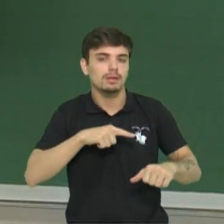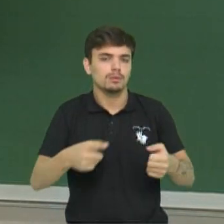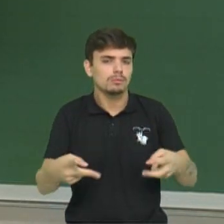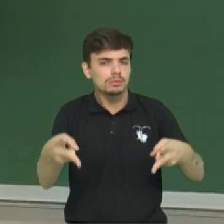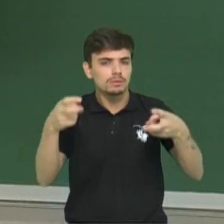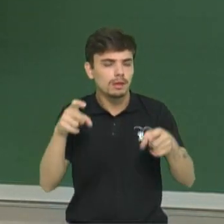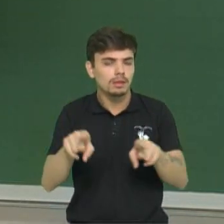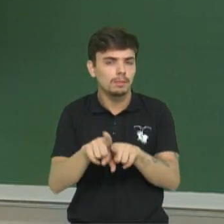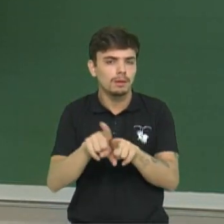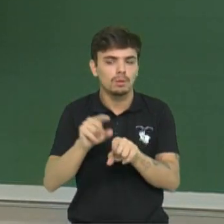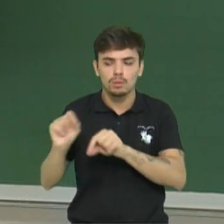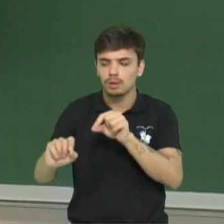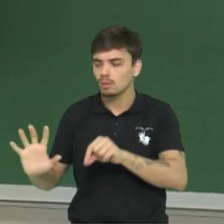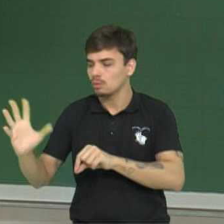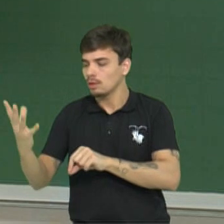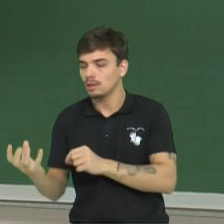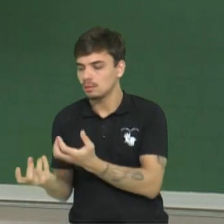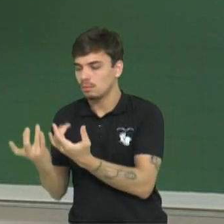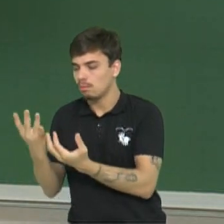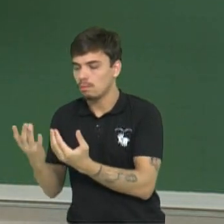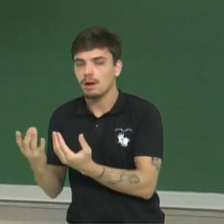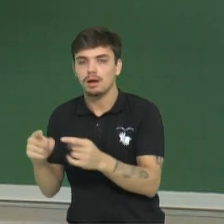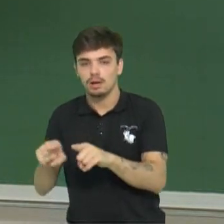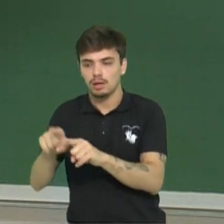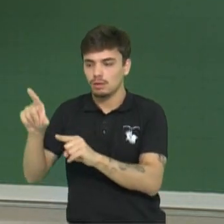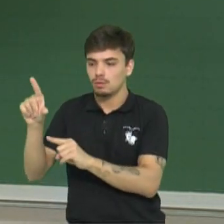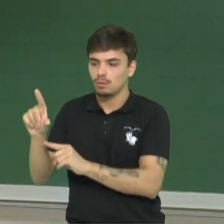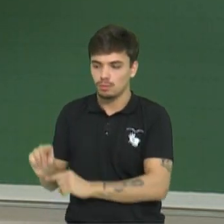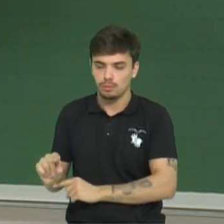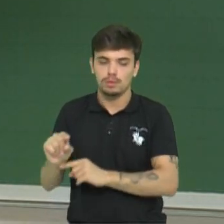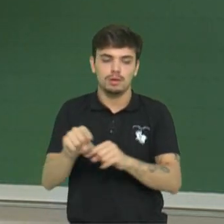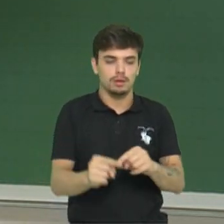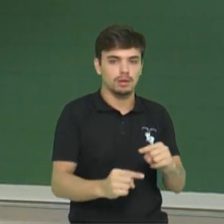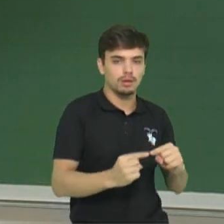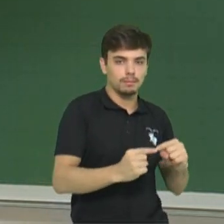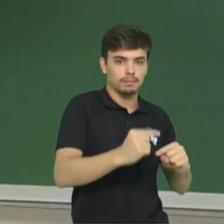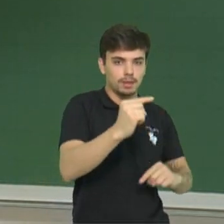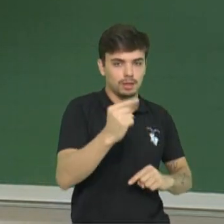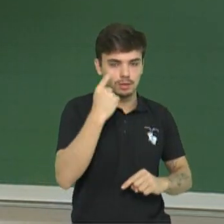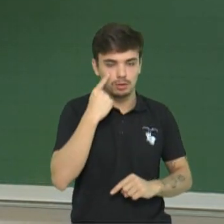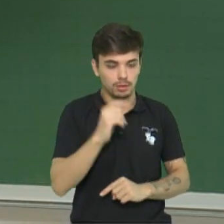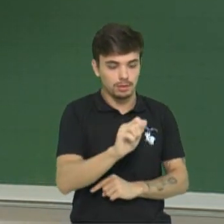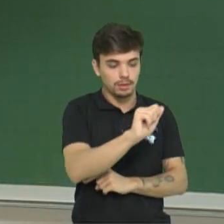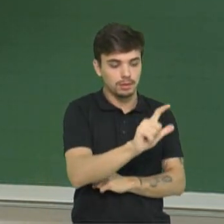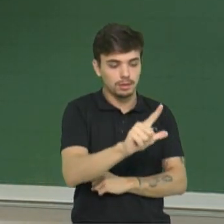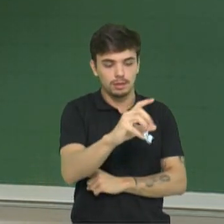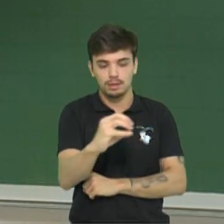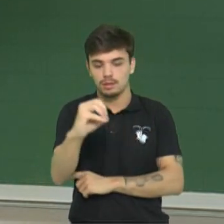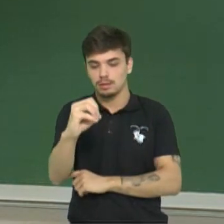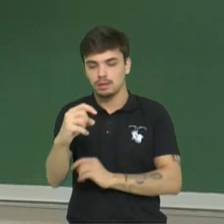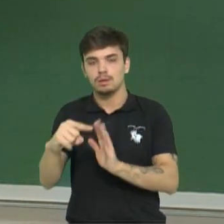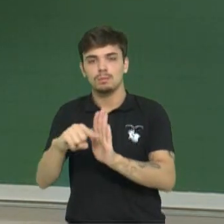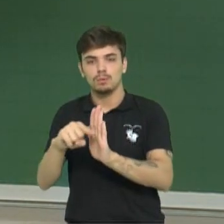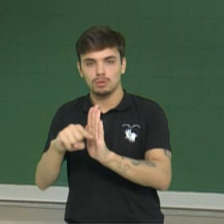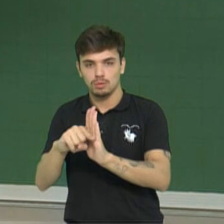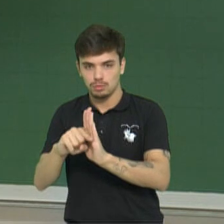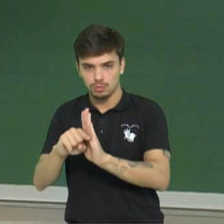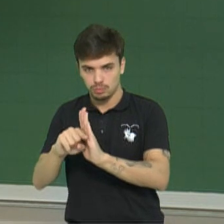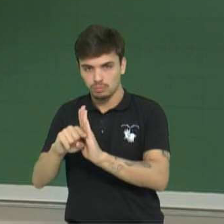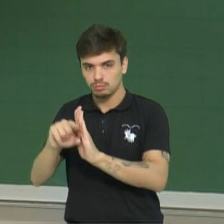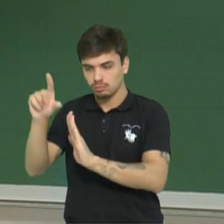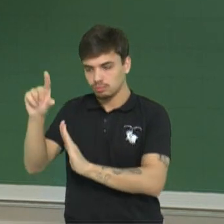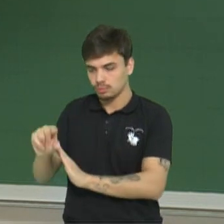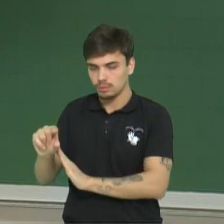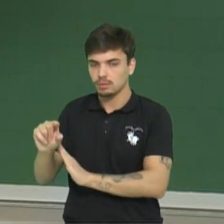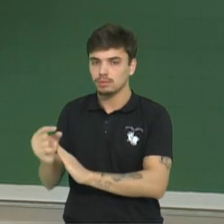observar quem sofre oxidação e quem sofre redução. Então, o Al0 para mais 3 sofreu oxidação